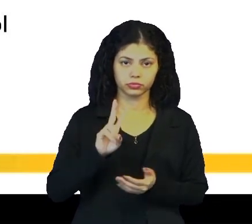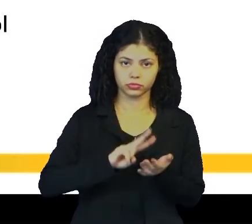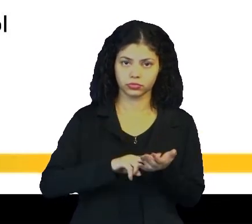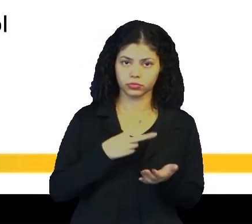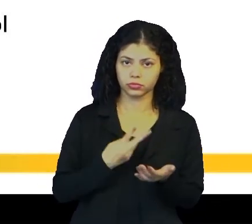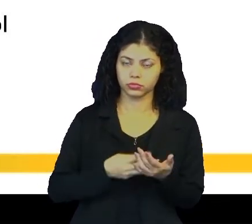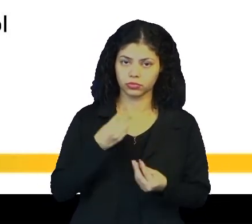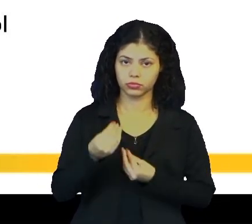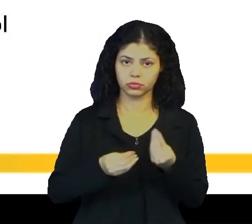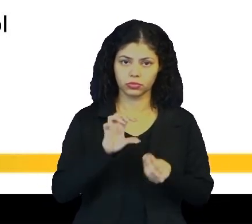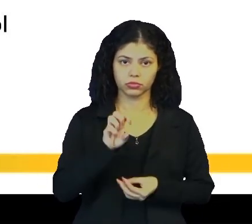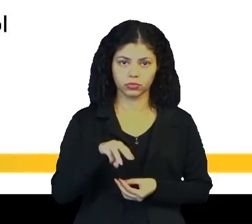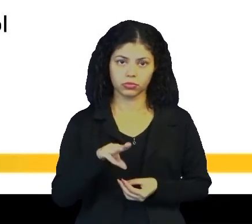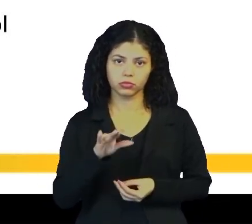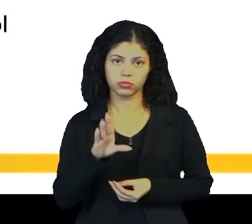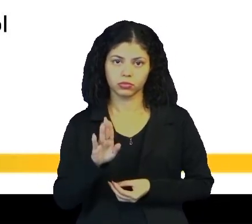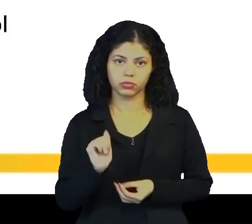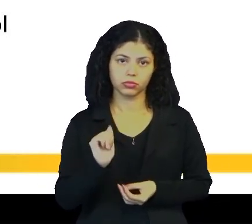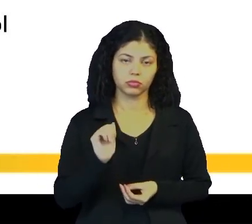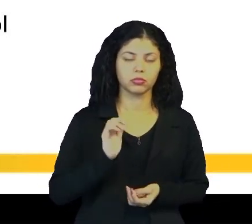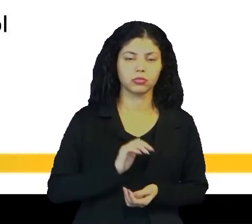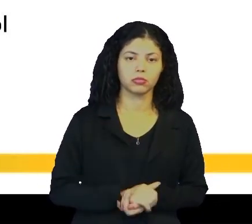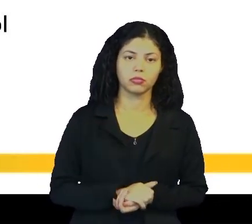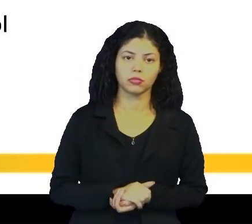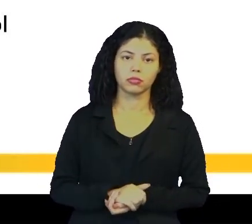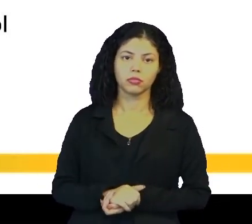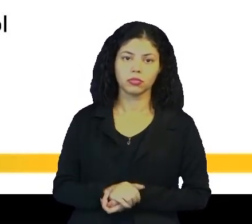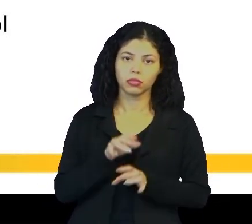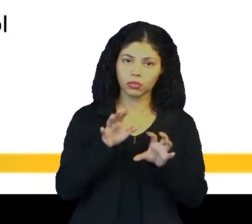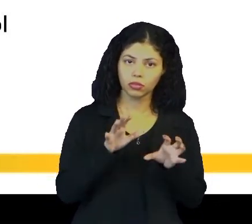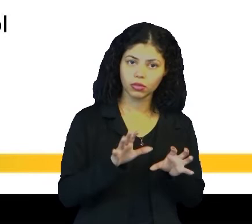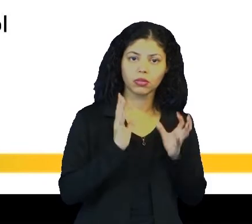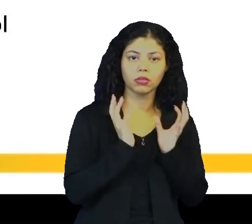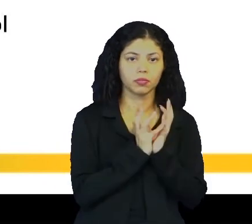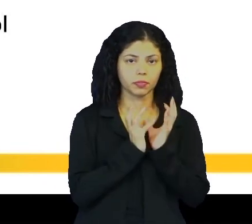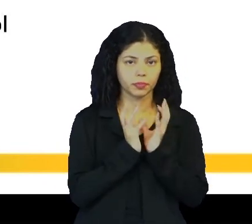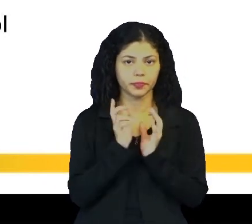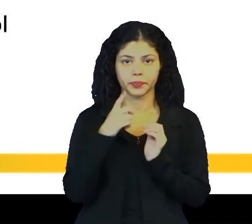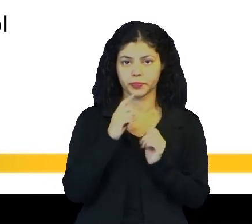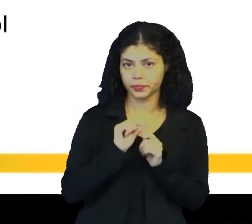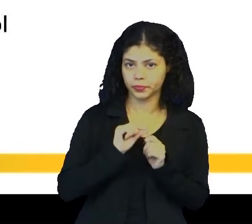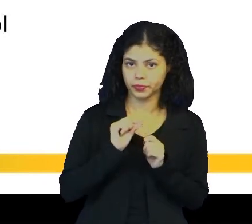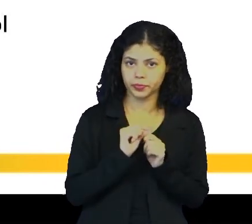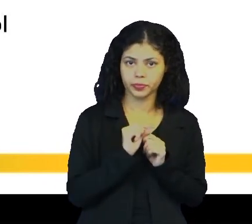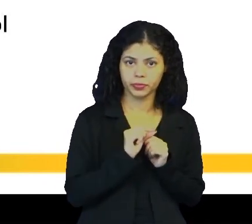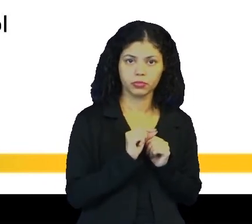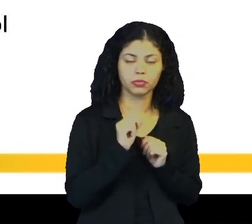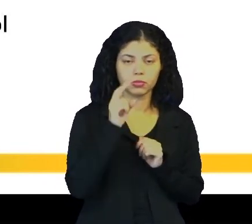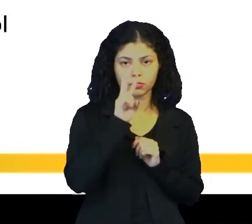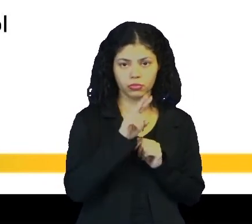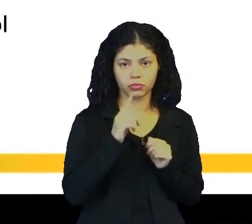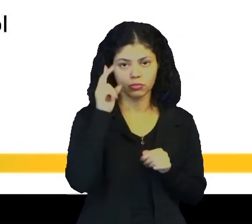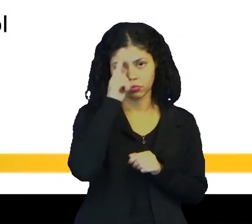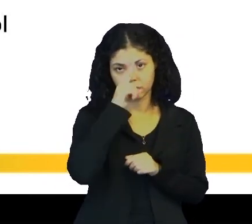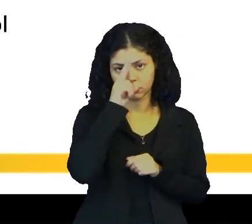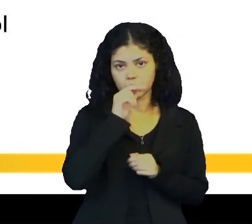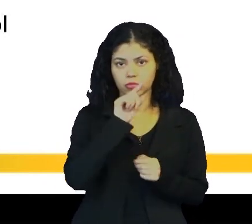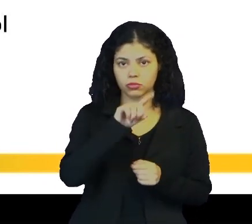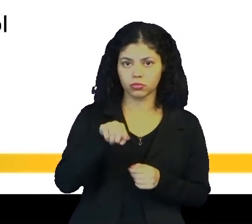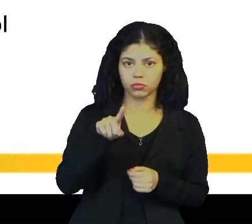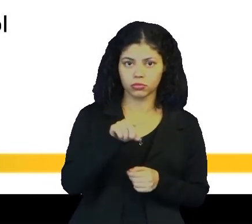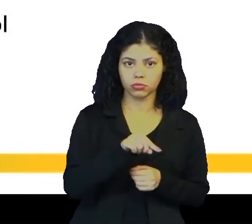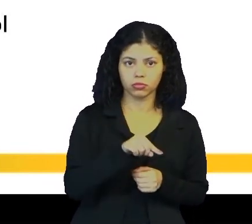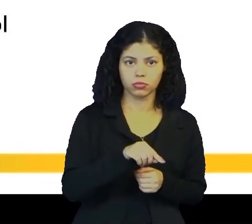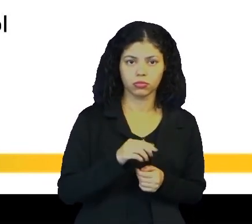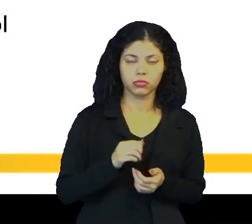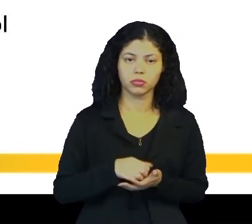traduzido como embora ou apesar de. Esse tipo de conjunção faz uma ressalva de que não anula o argumento